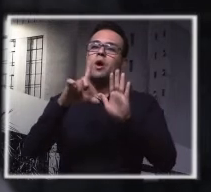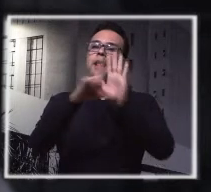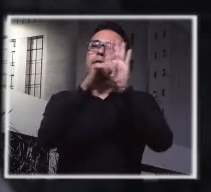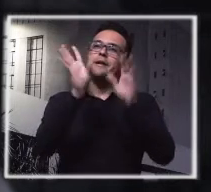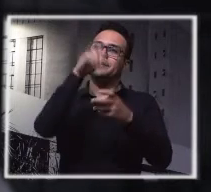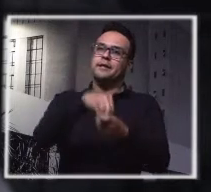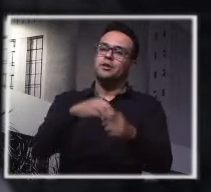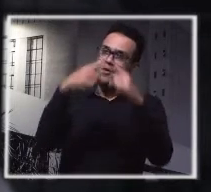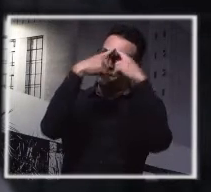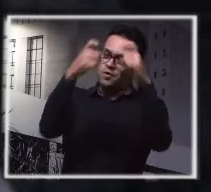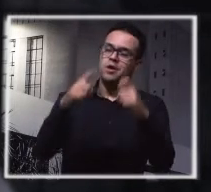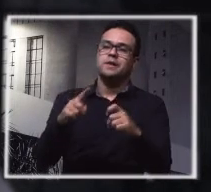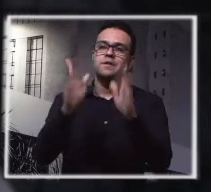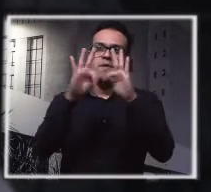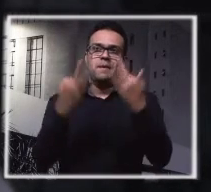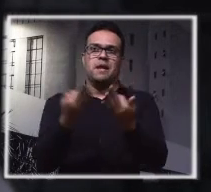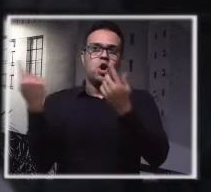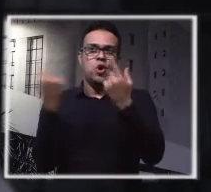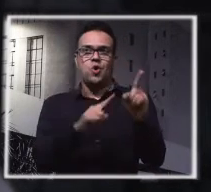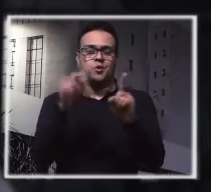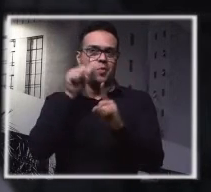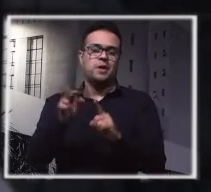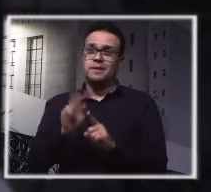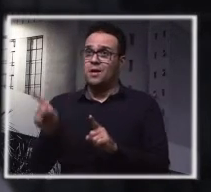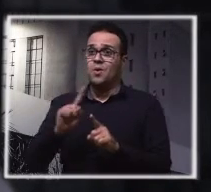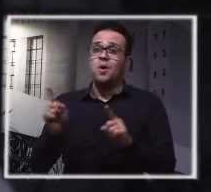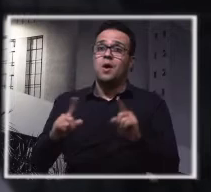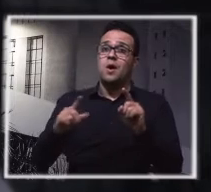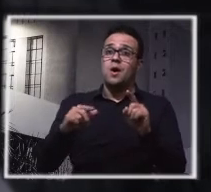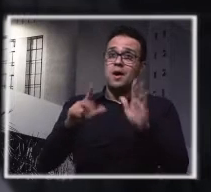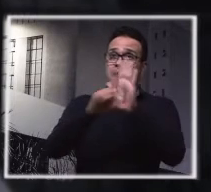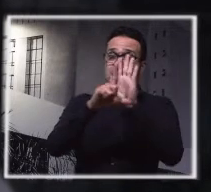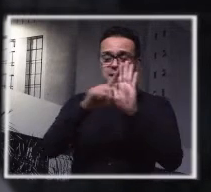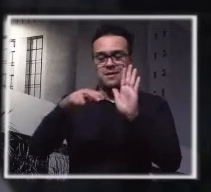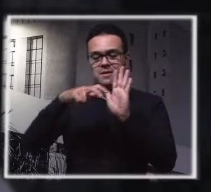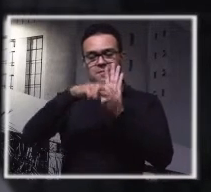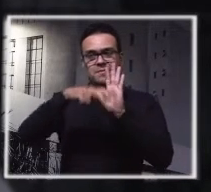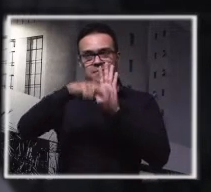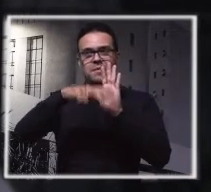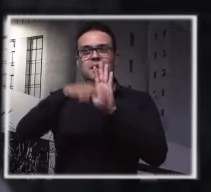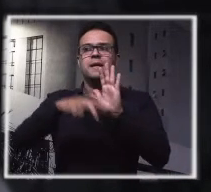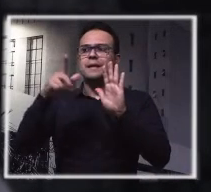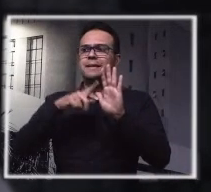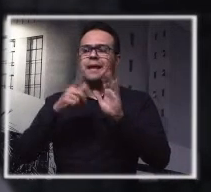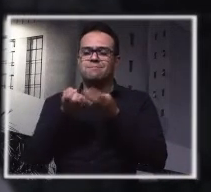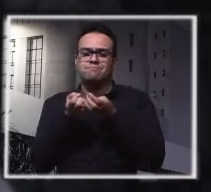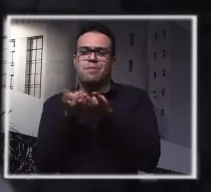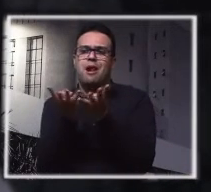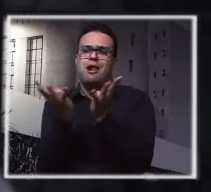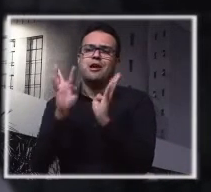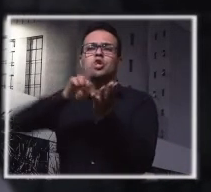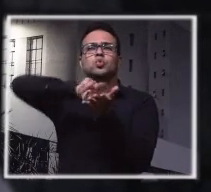nos juizados de violência doméstica e familiar contra a mulher. A Lei Maria da Penha estende os seus braços para todo o ordenamento.